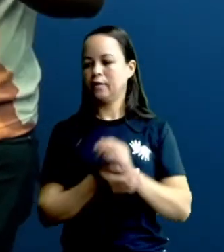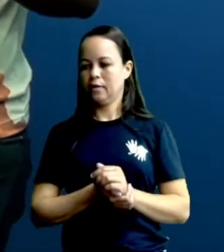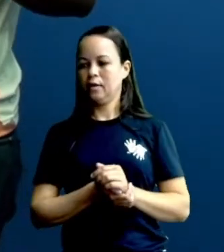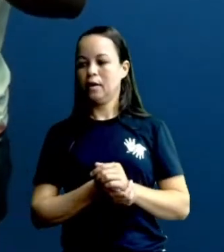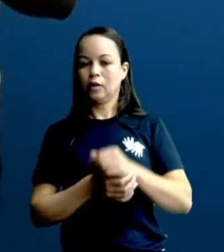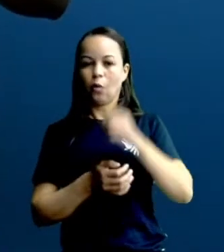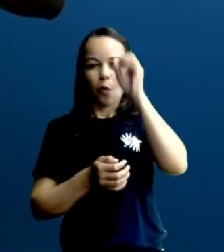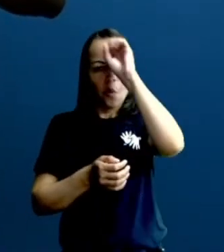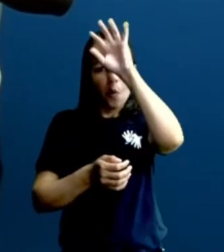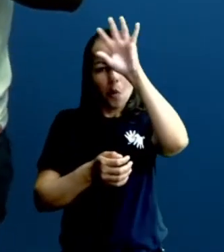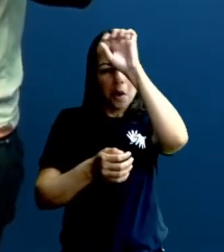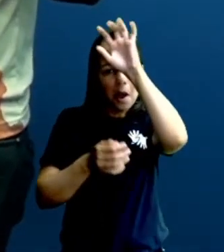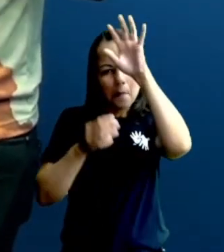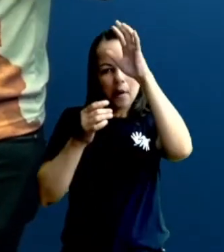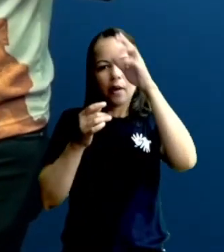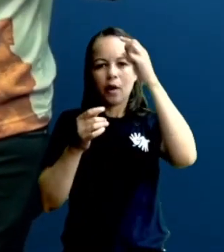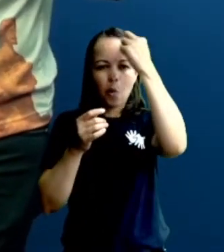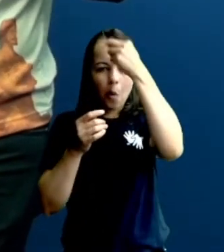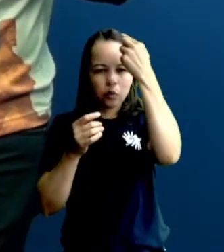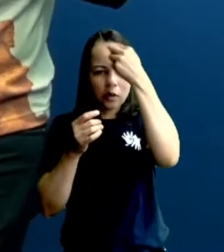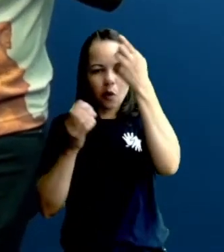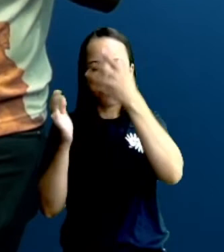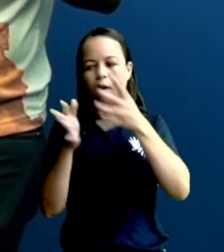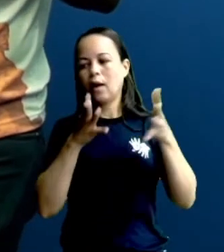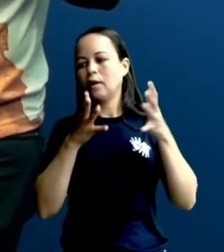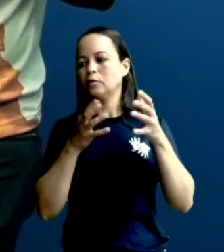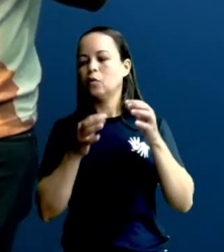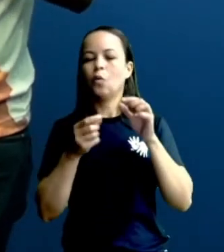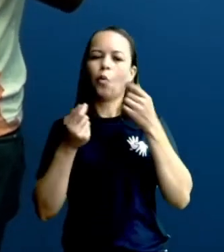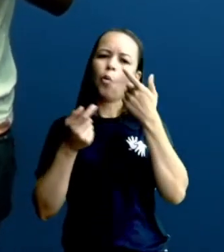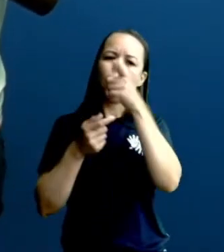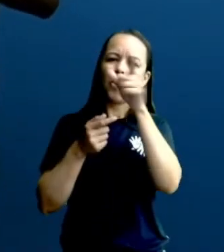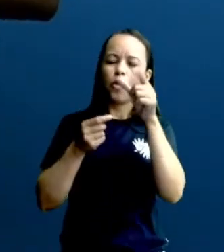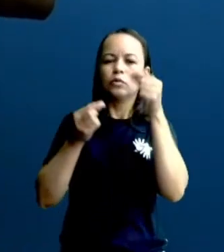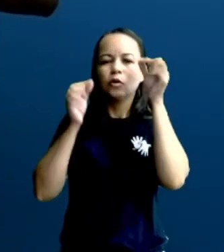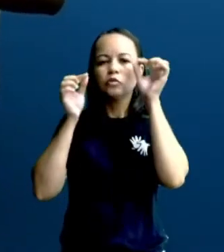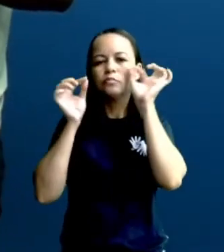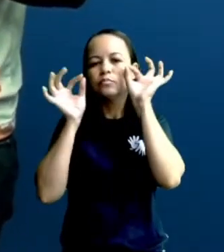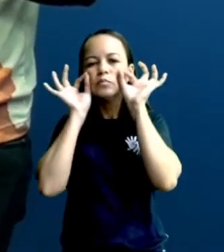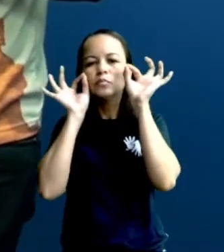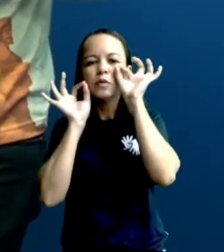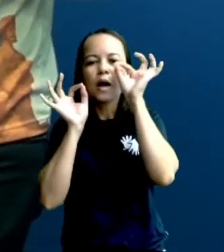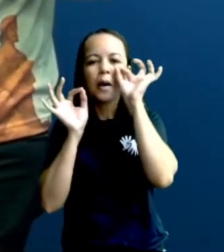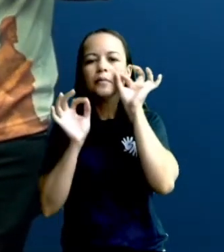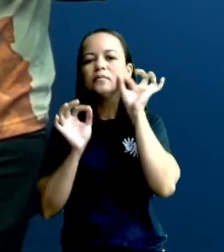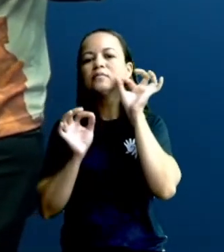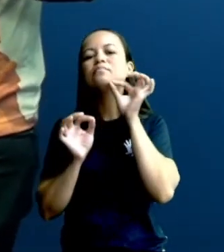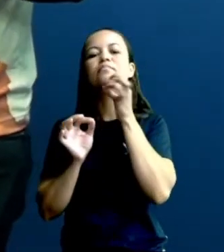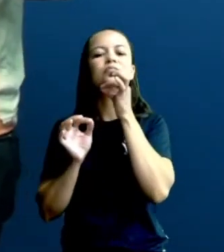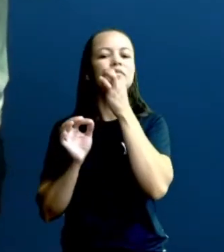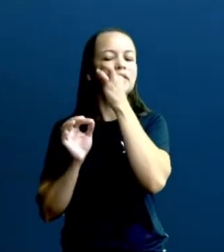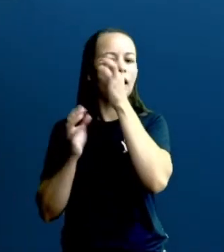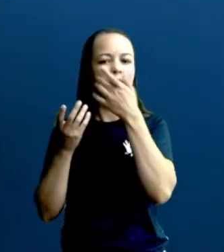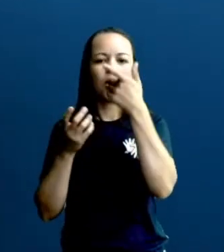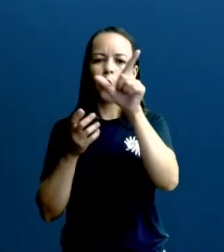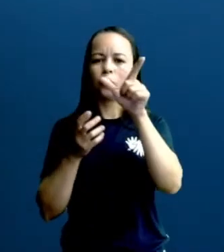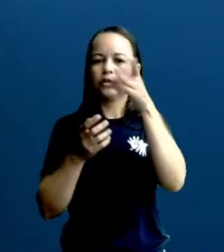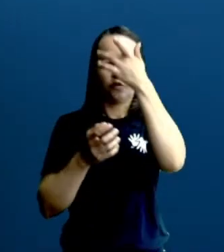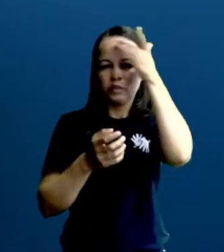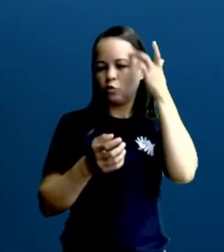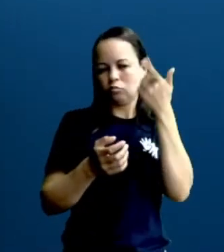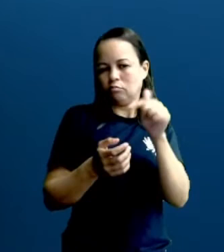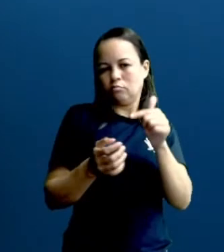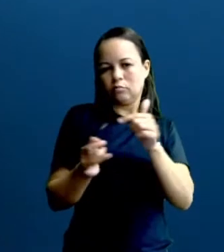possuem mais reto, ou então a presença de sardas, de manchinhas na pele, e outras pessoas não possuem. Então, isso